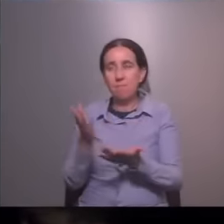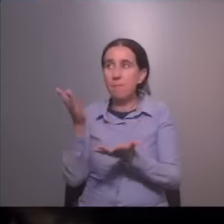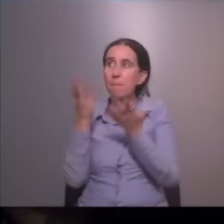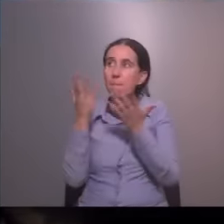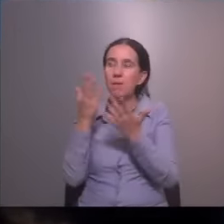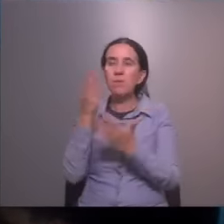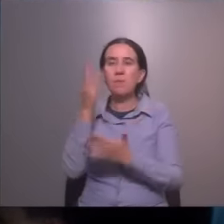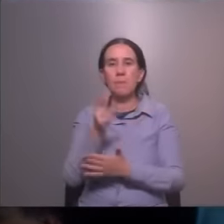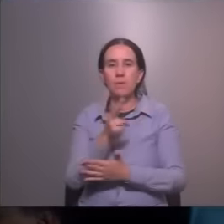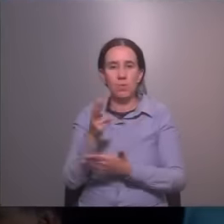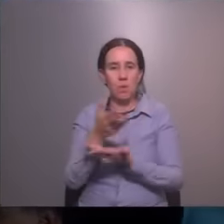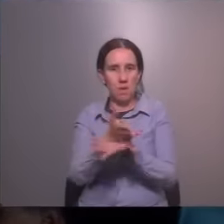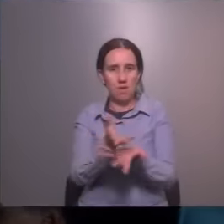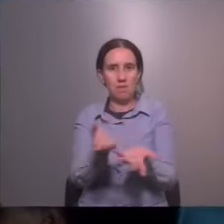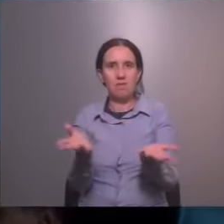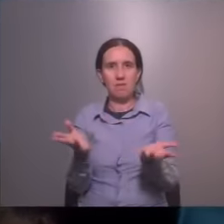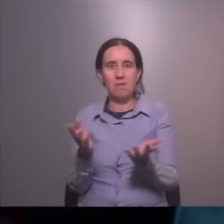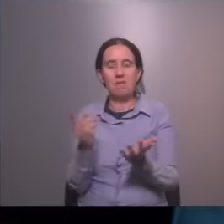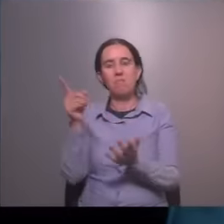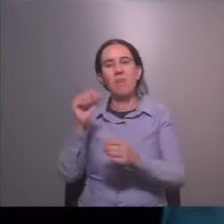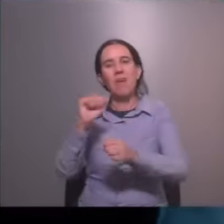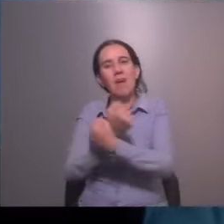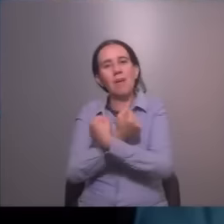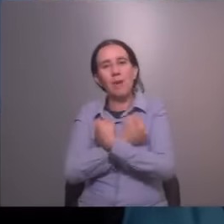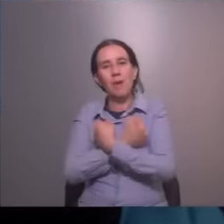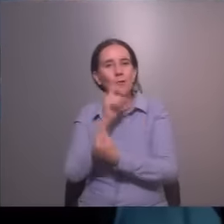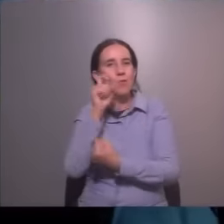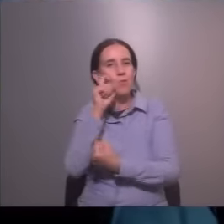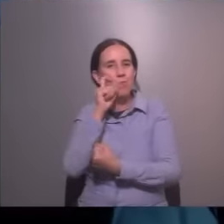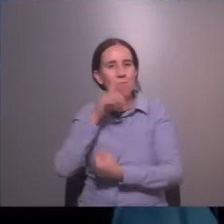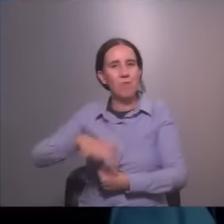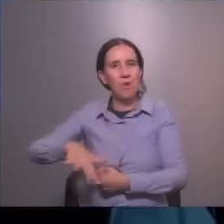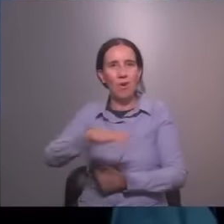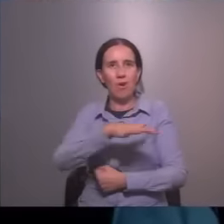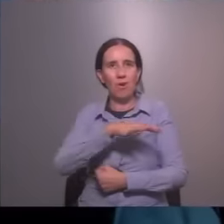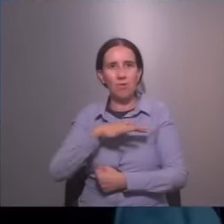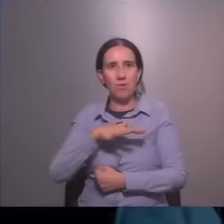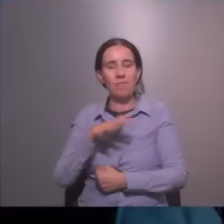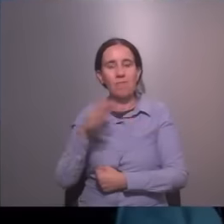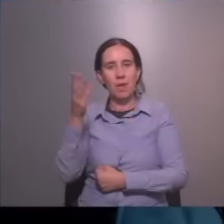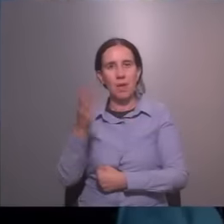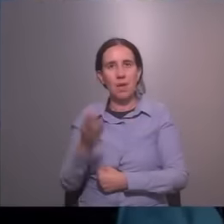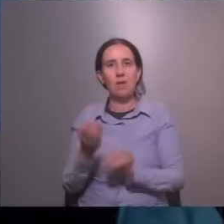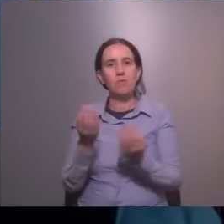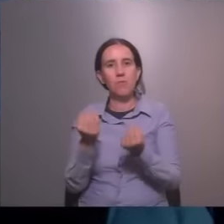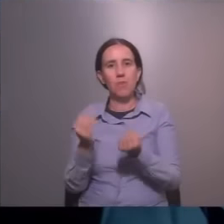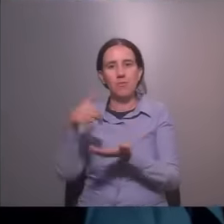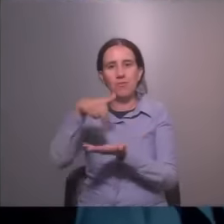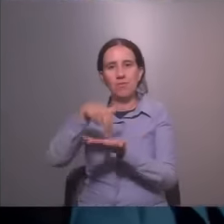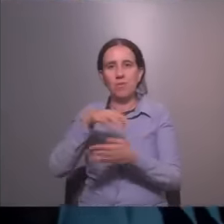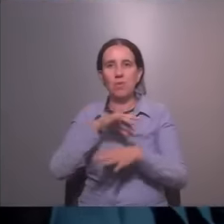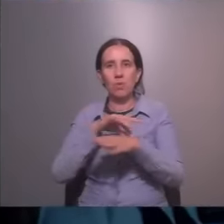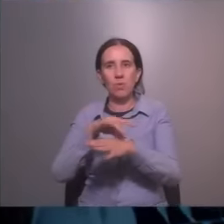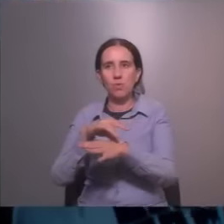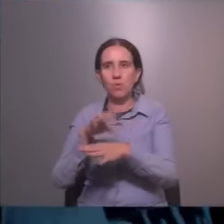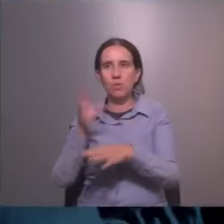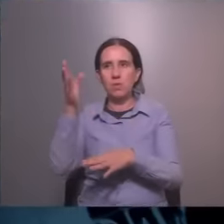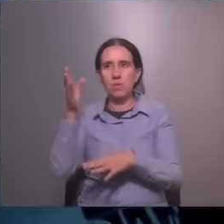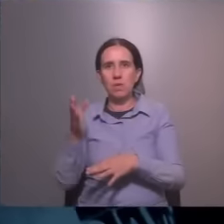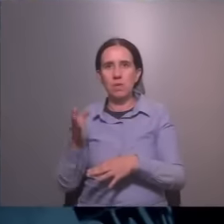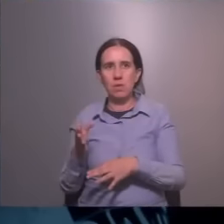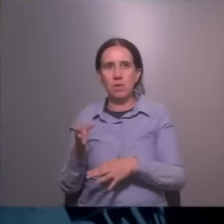nos ilumine, que o Teu regaço nos conforte, que as Tuas mãos nos abençoem, que o Teu abraço